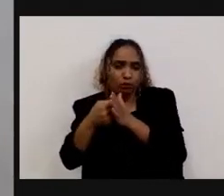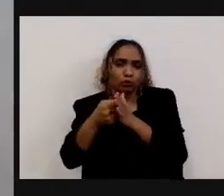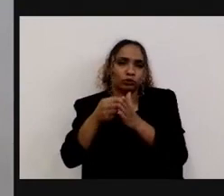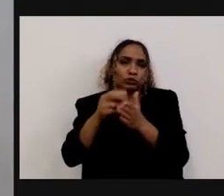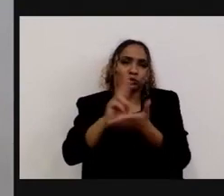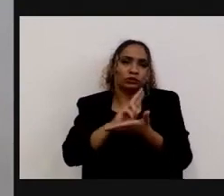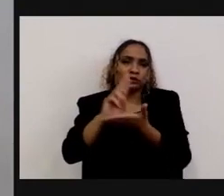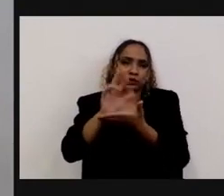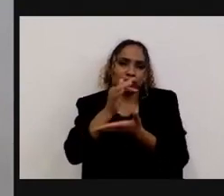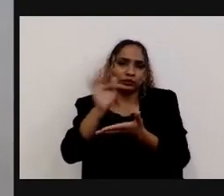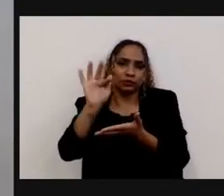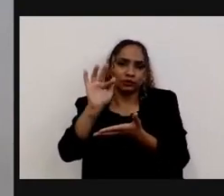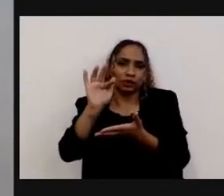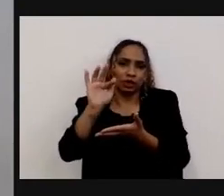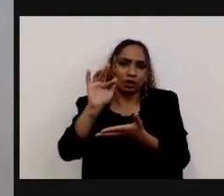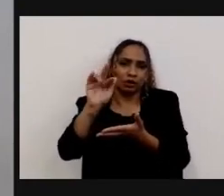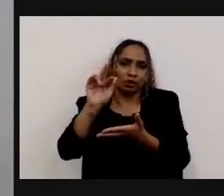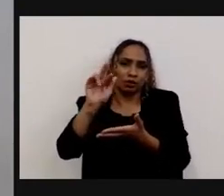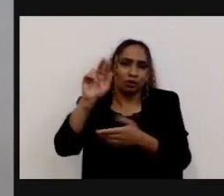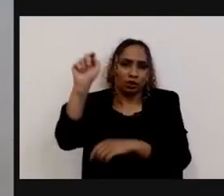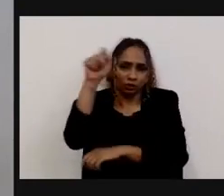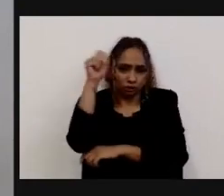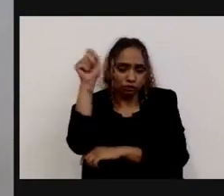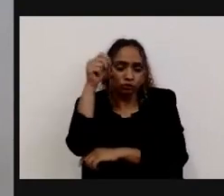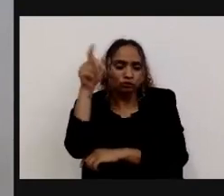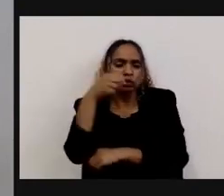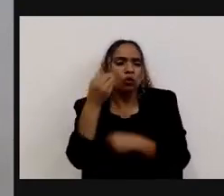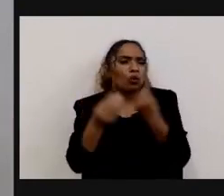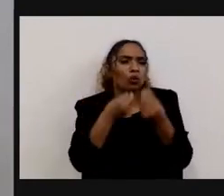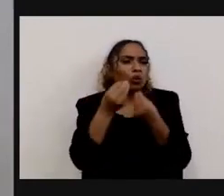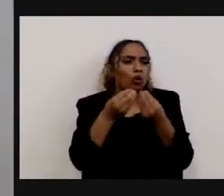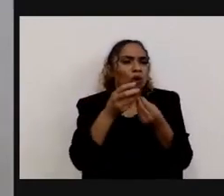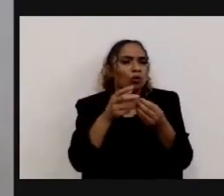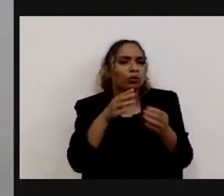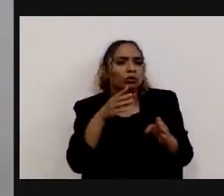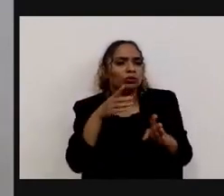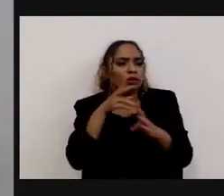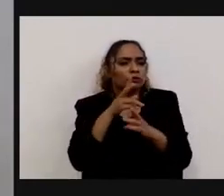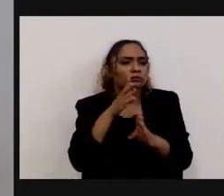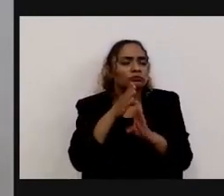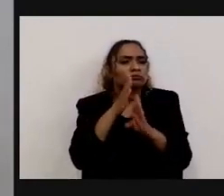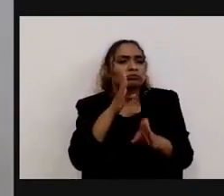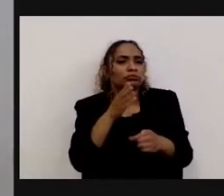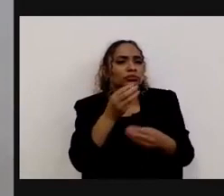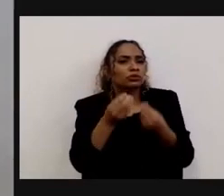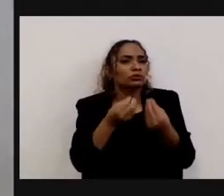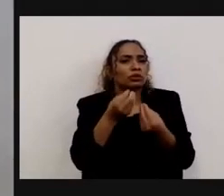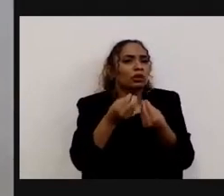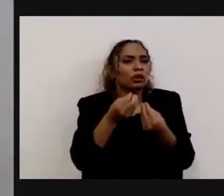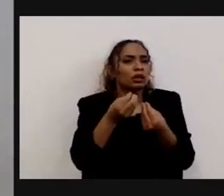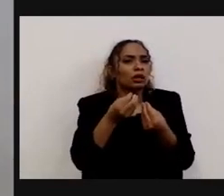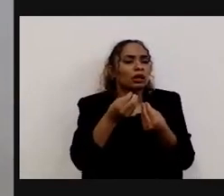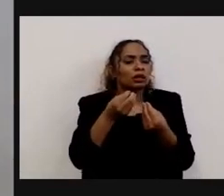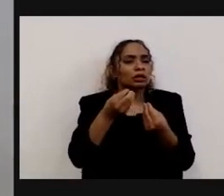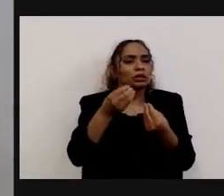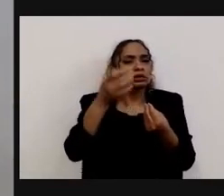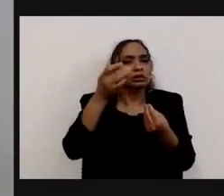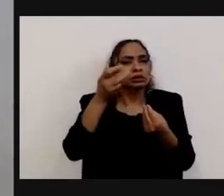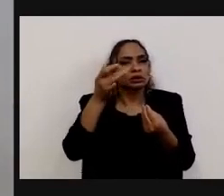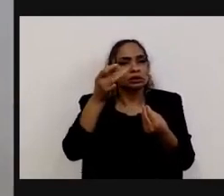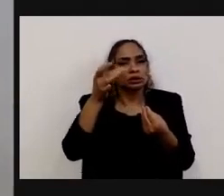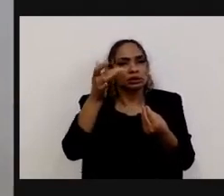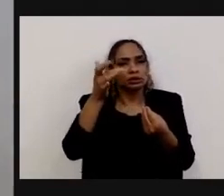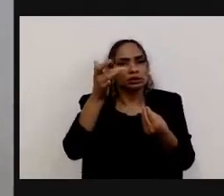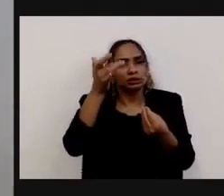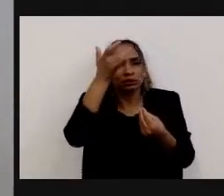do Rio Grande do Sul como os debatedores enxergas pesquisas de clima e saúde mental no setor público quer começar